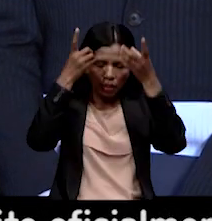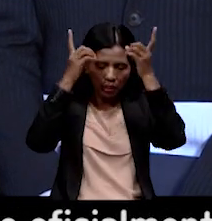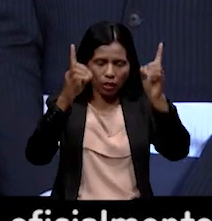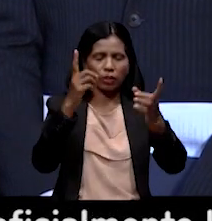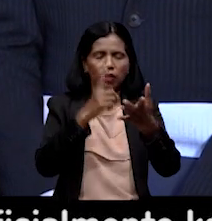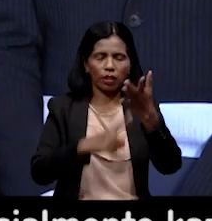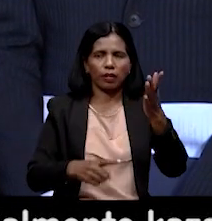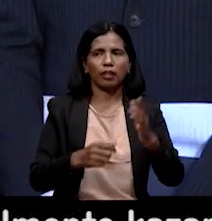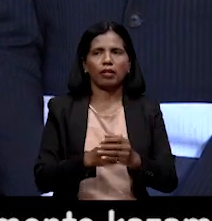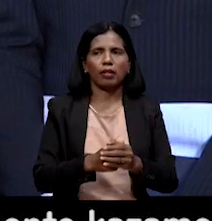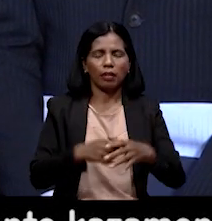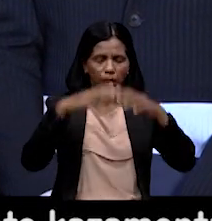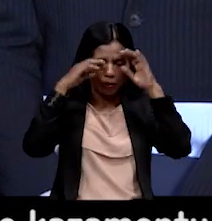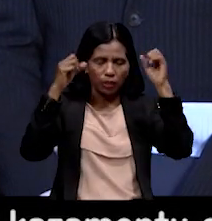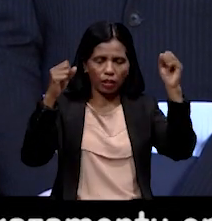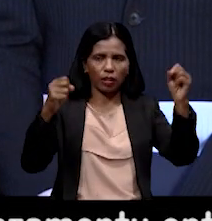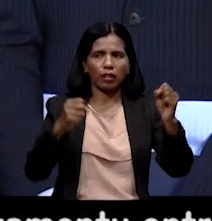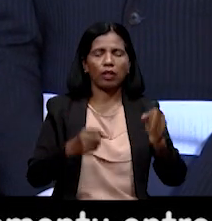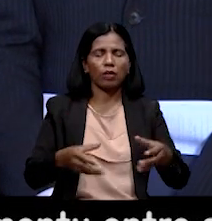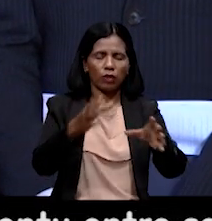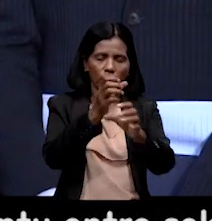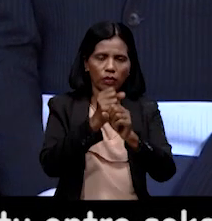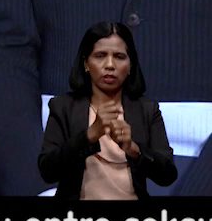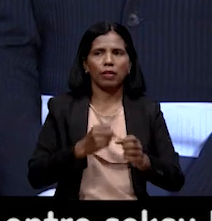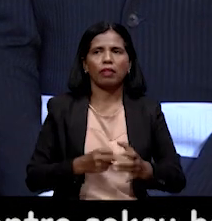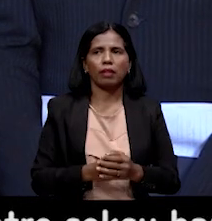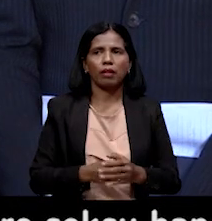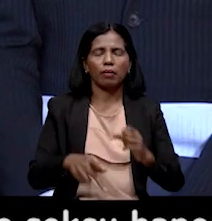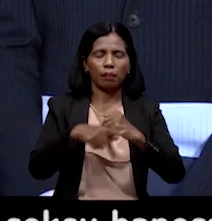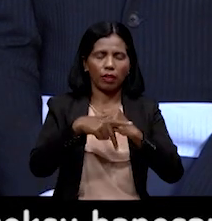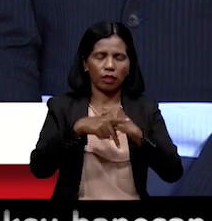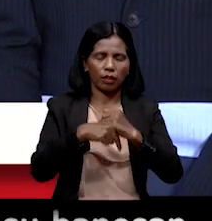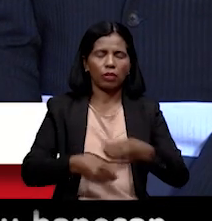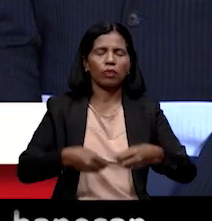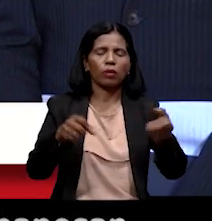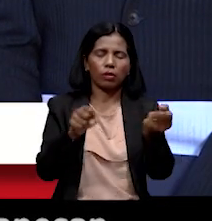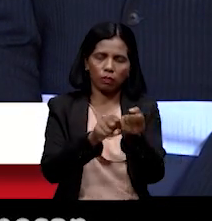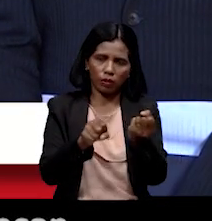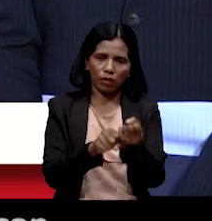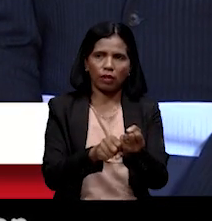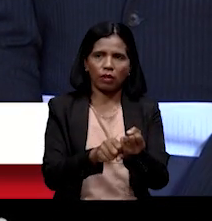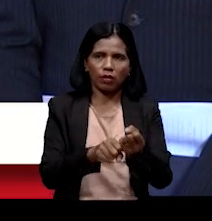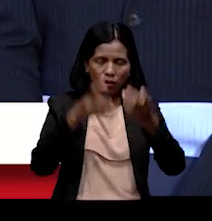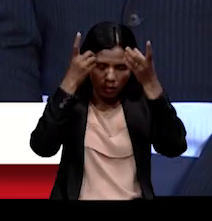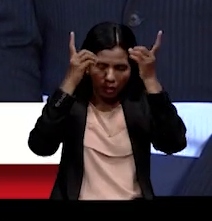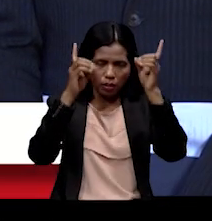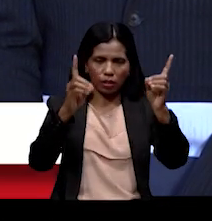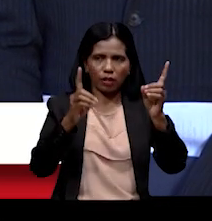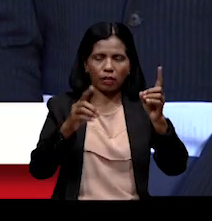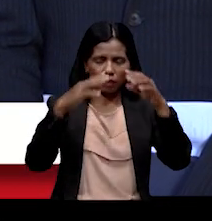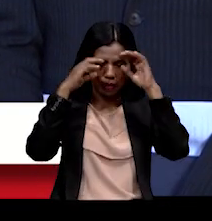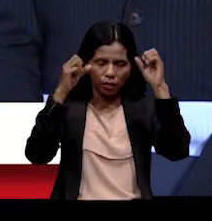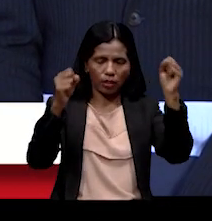excelência Presidente da República Foti, partido Kuntu com apoio para a decisão de Presidente